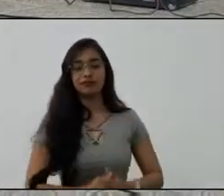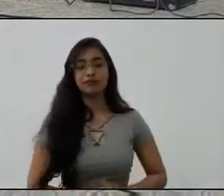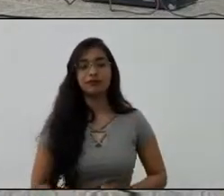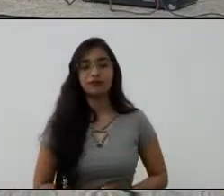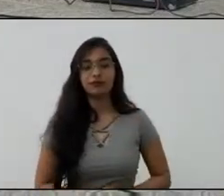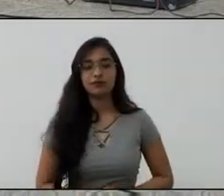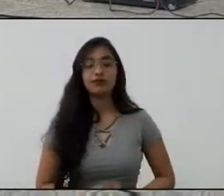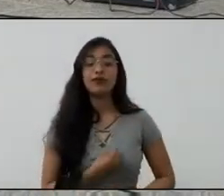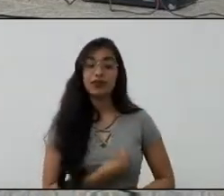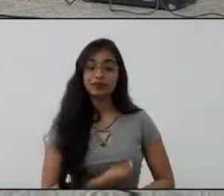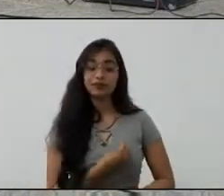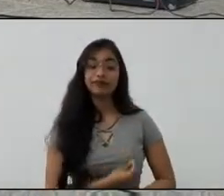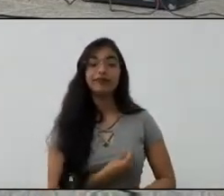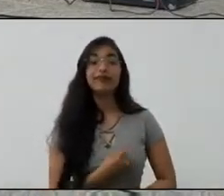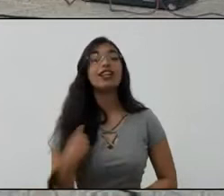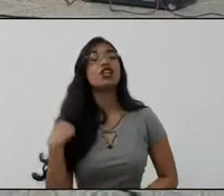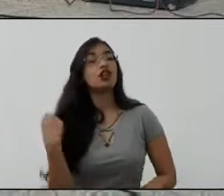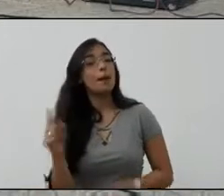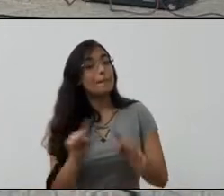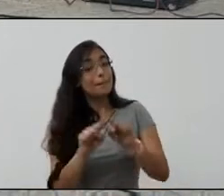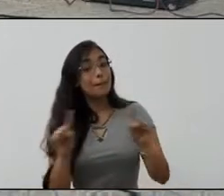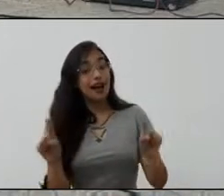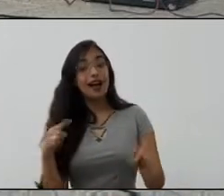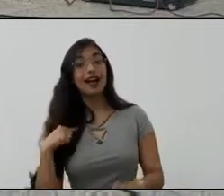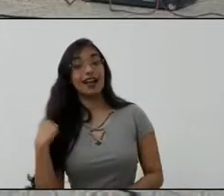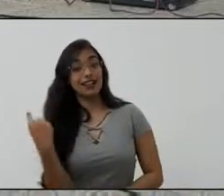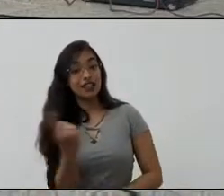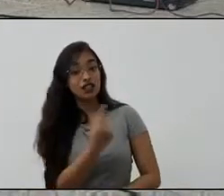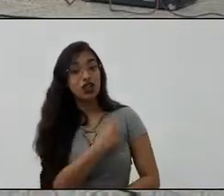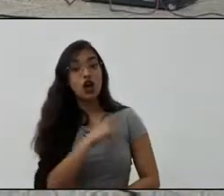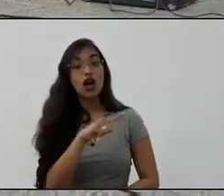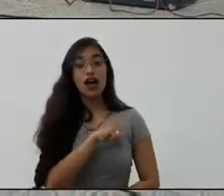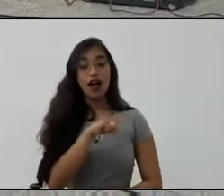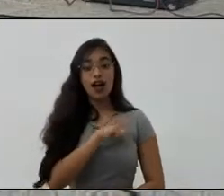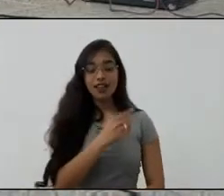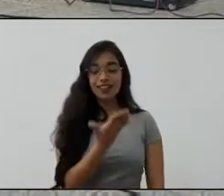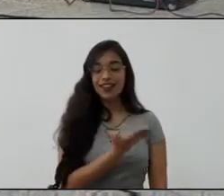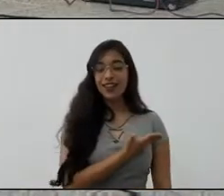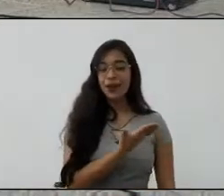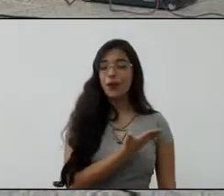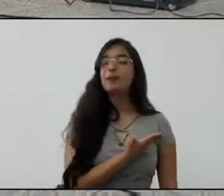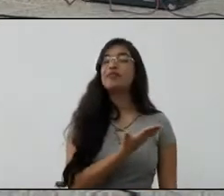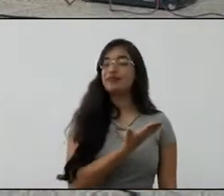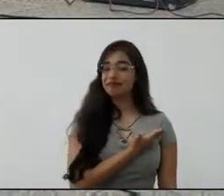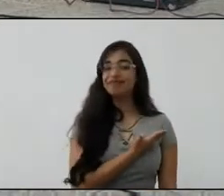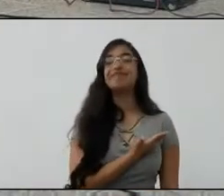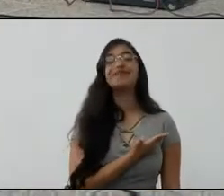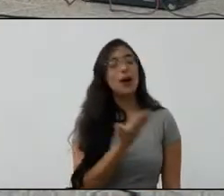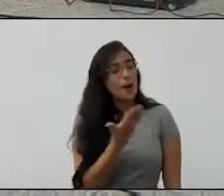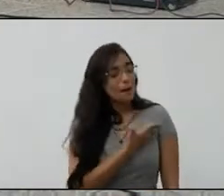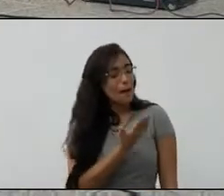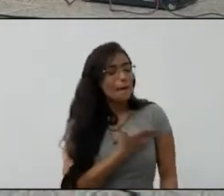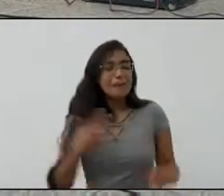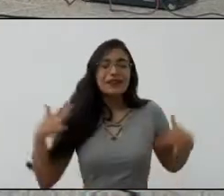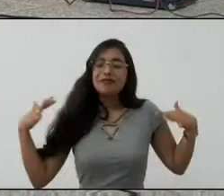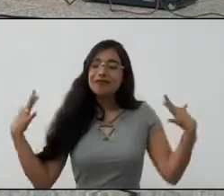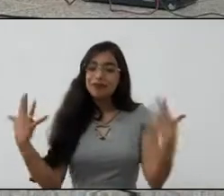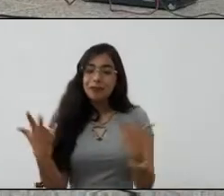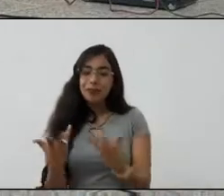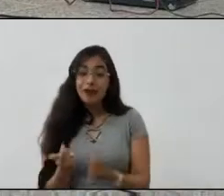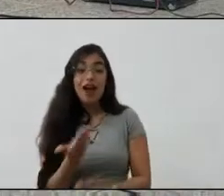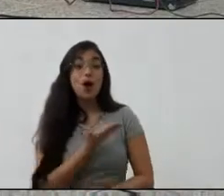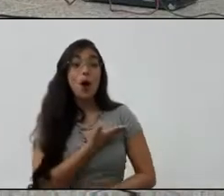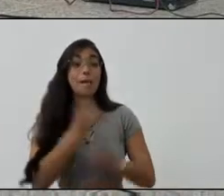nossas vidas, nós temos um amigo glorioso, um amigo maravilhoso,